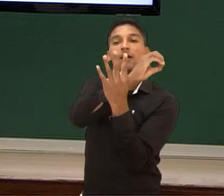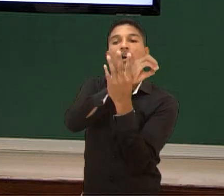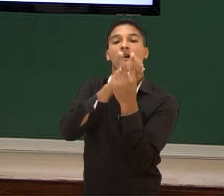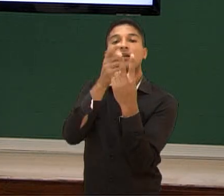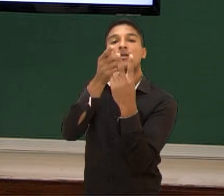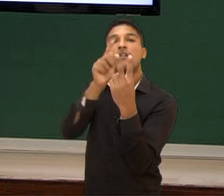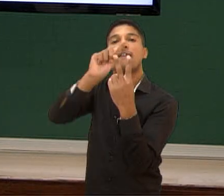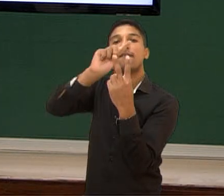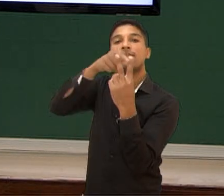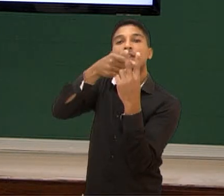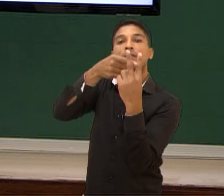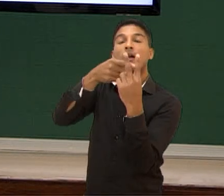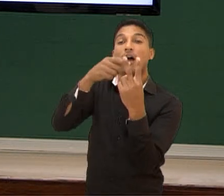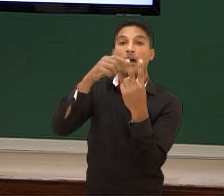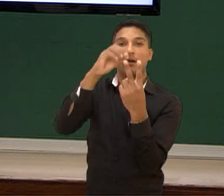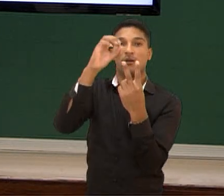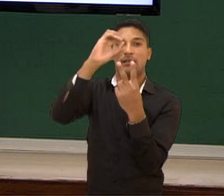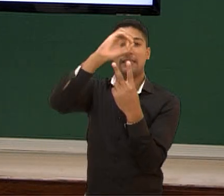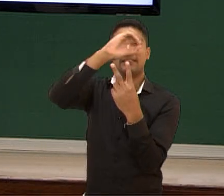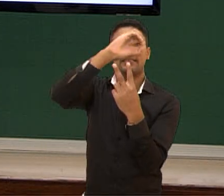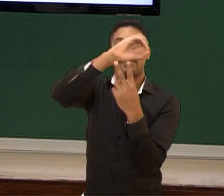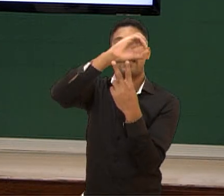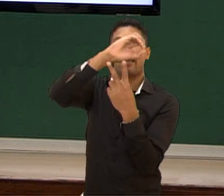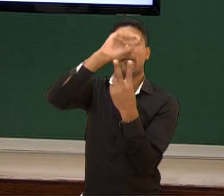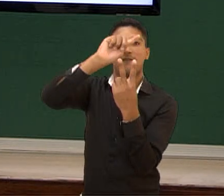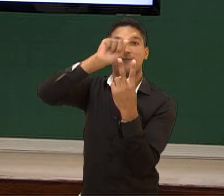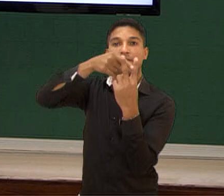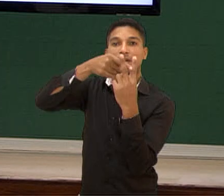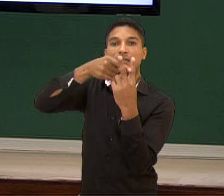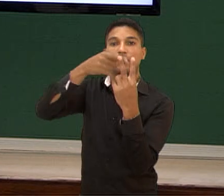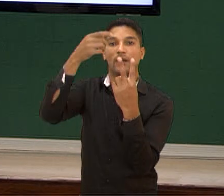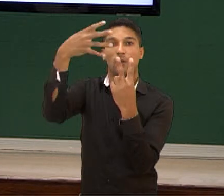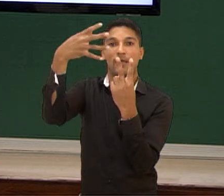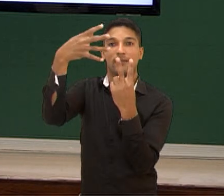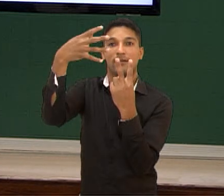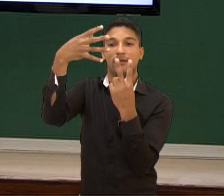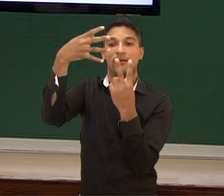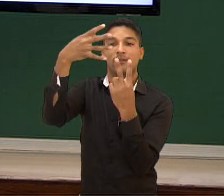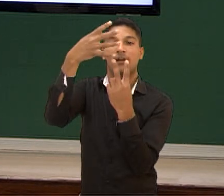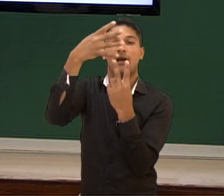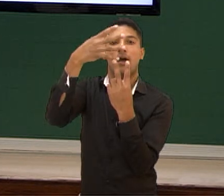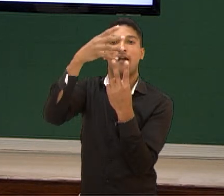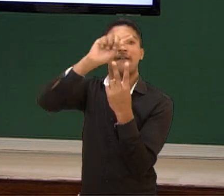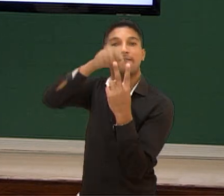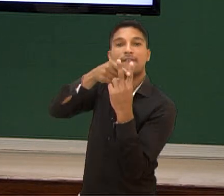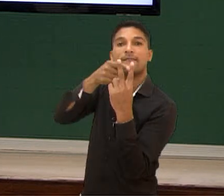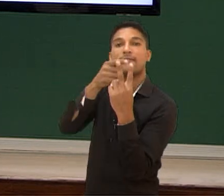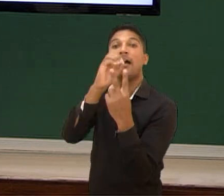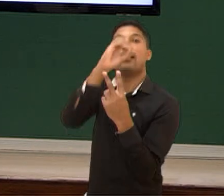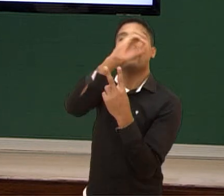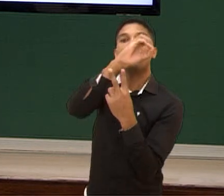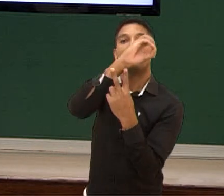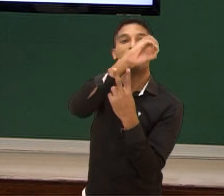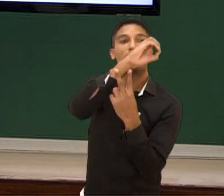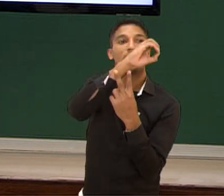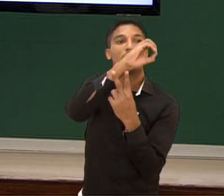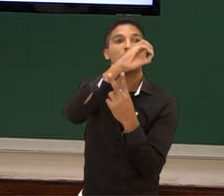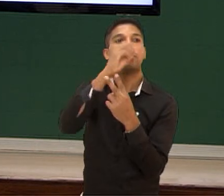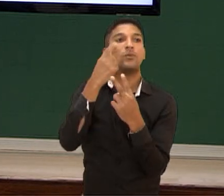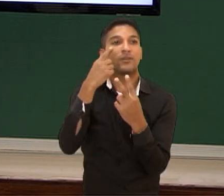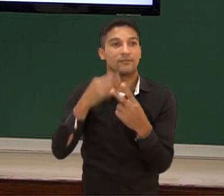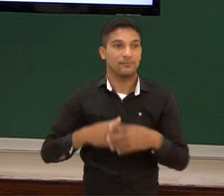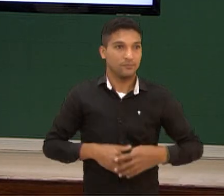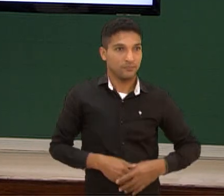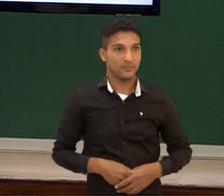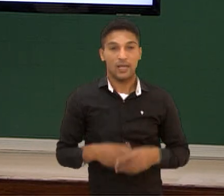0,4. E eu leio da mesma forma que a fração. 4 décimos, 4 décimos. Porque a gente vai ver também daqui a pouquinho que eu